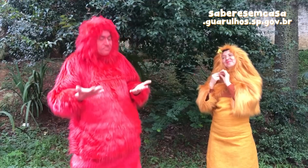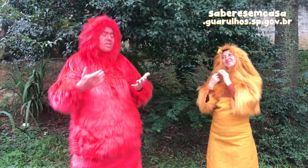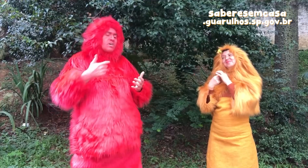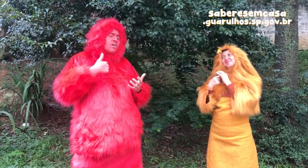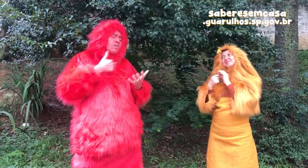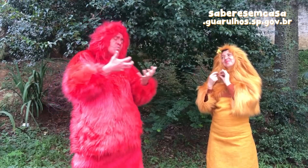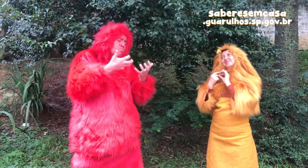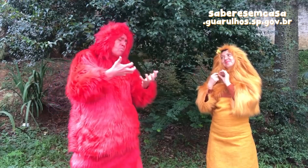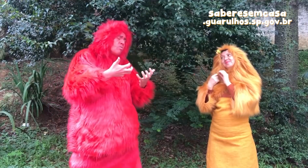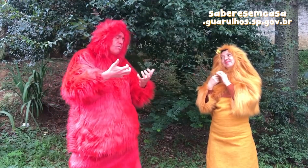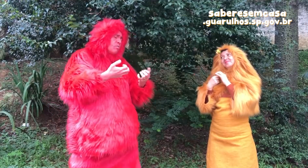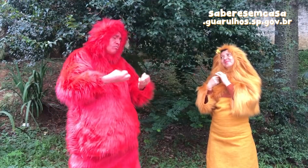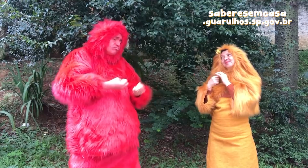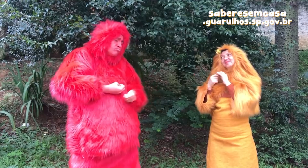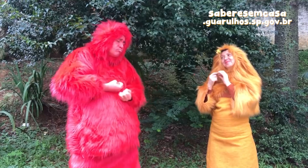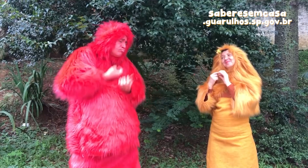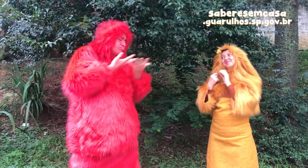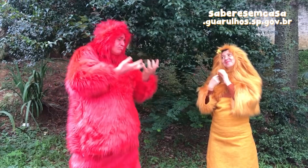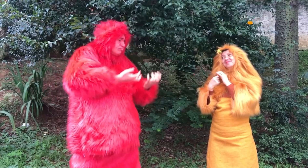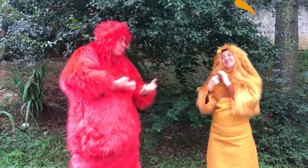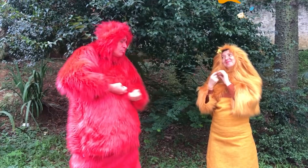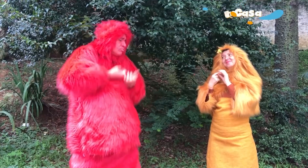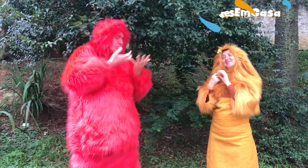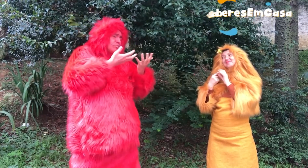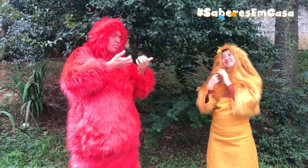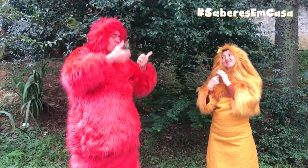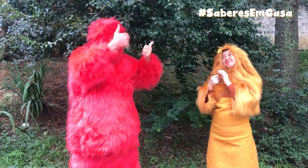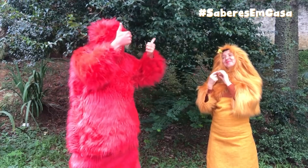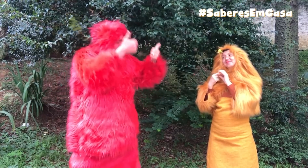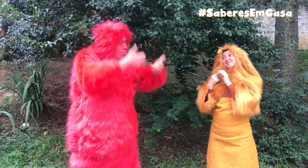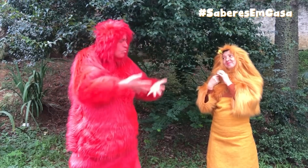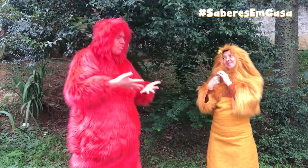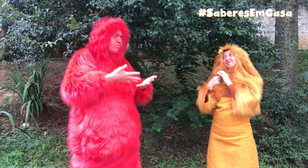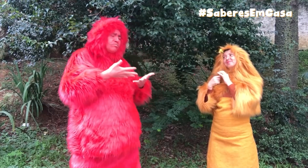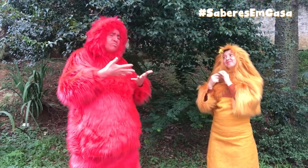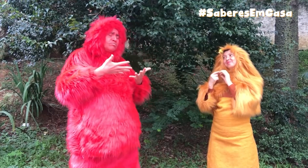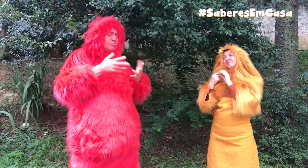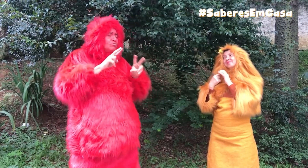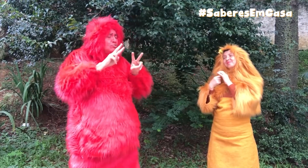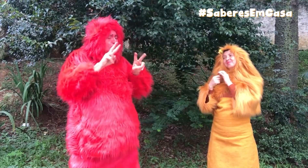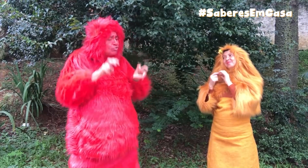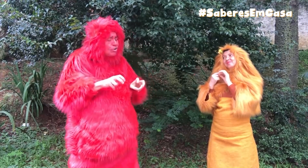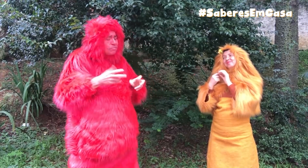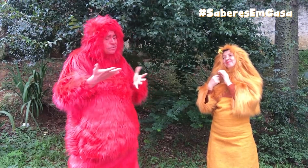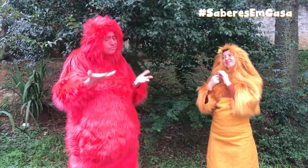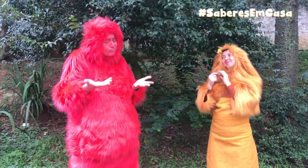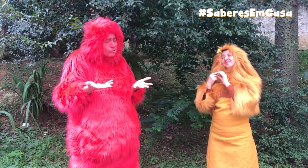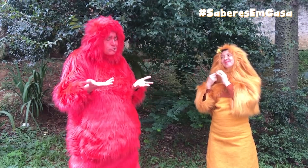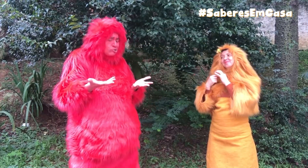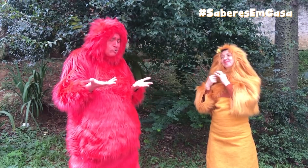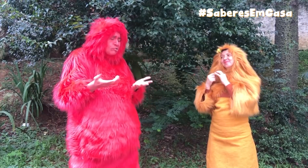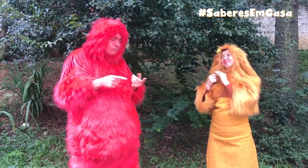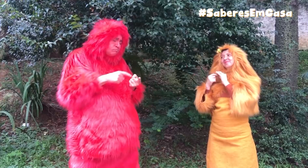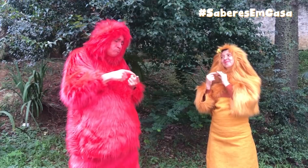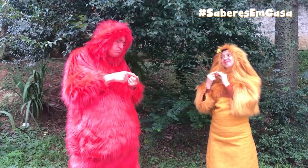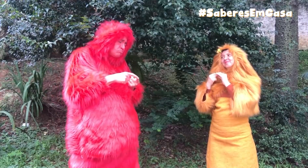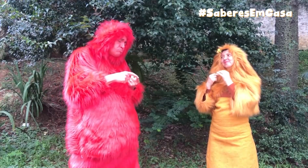Bem, eu queria me abrir e te contar algumas coisas